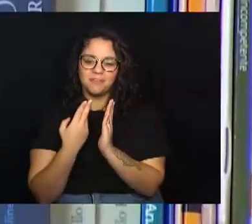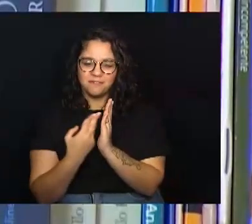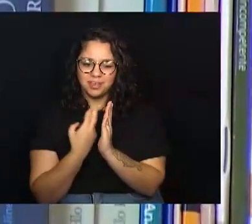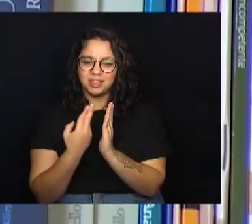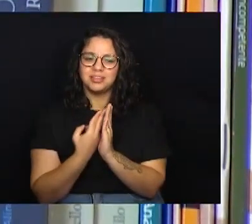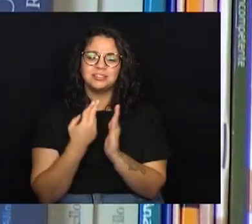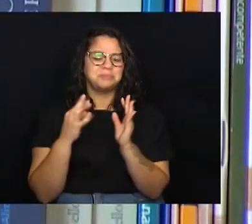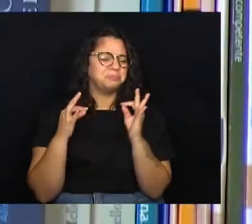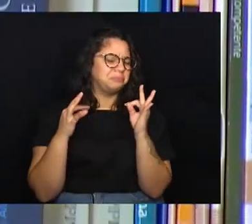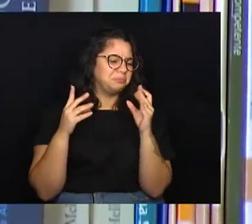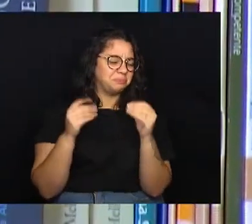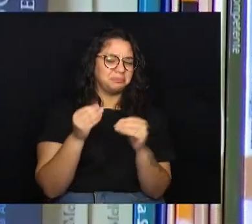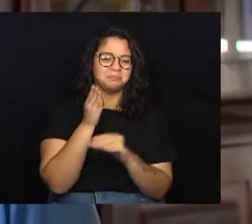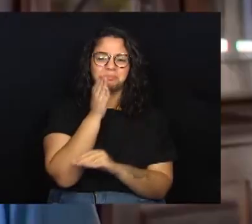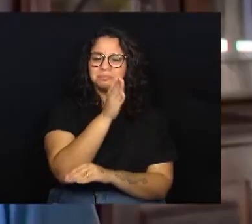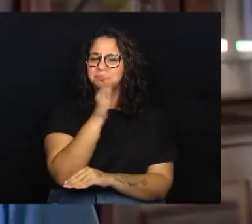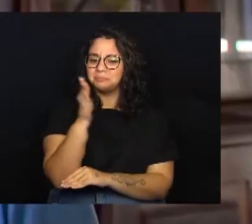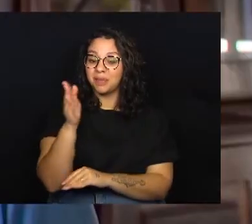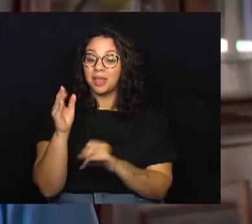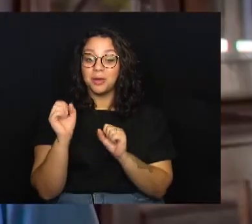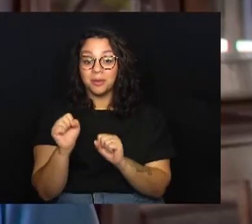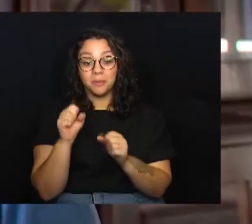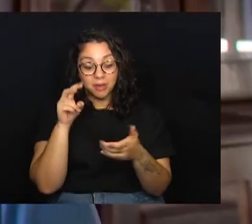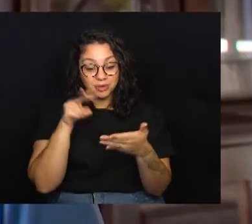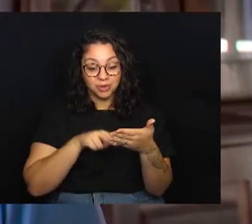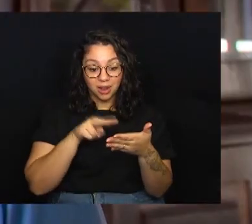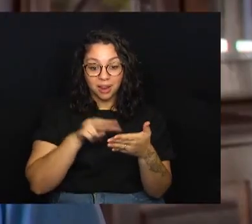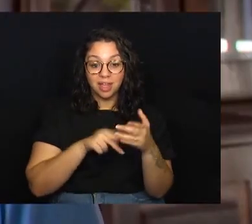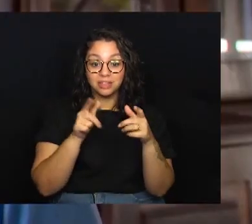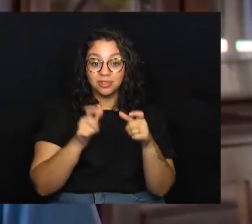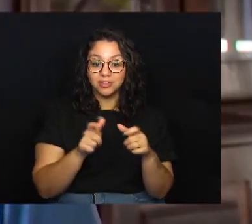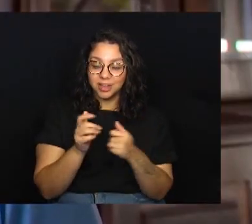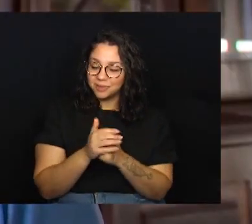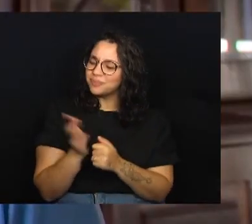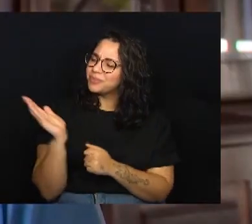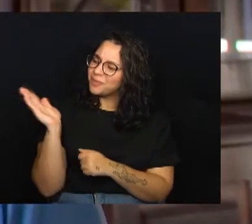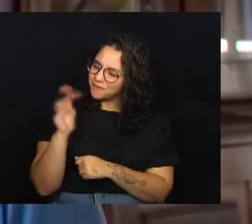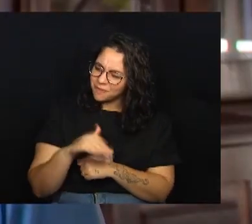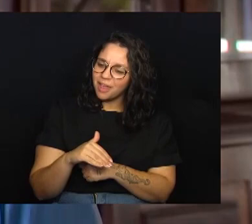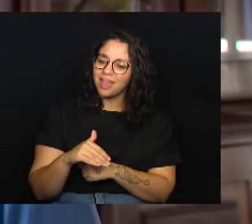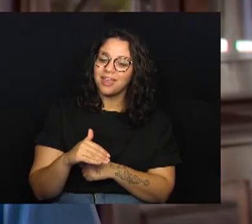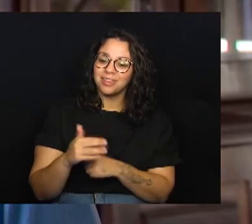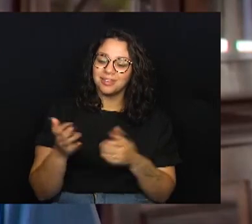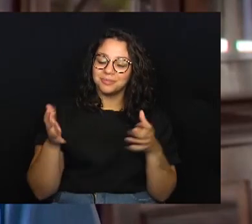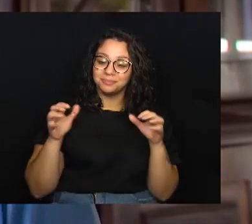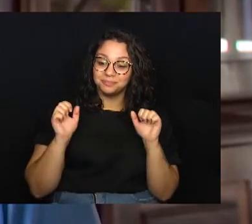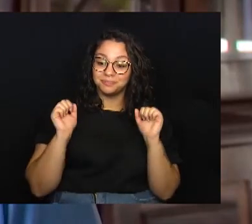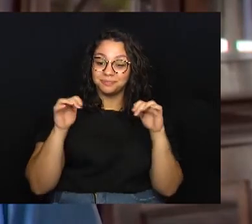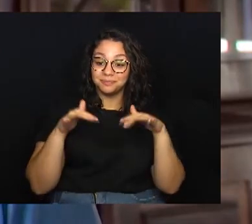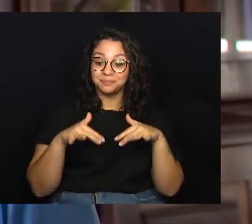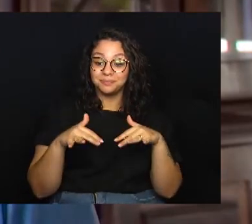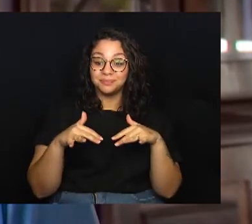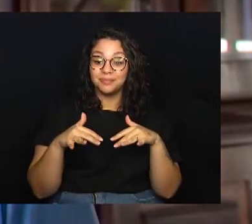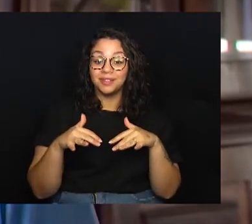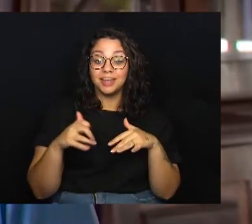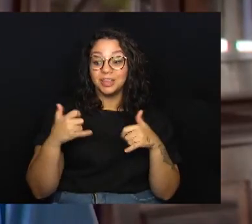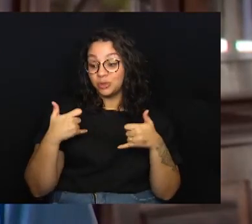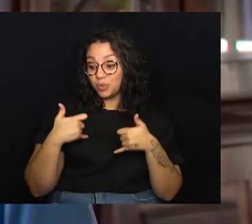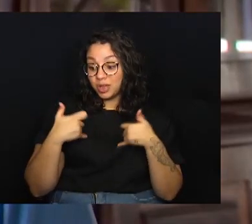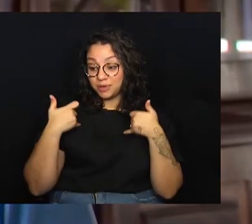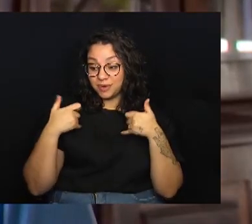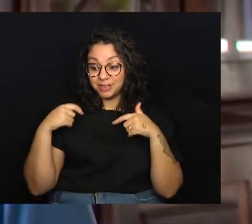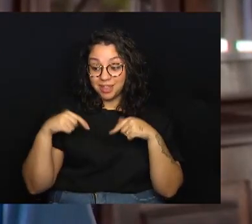que podem ser consultados no local. Então veio para cá, até nos emocionou muito. E no último aniversário,